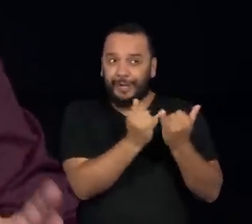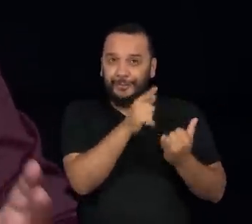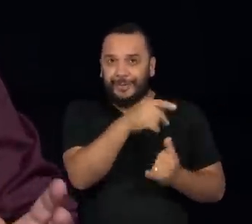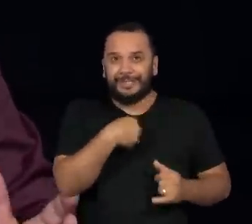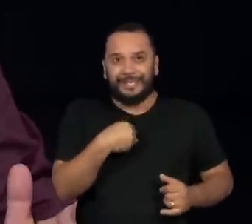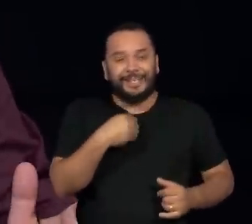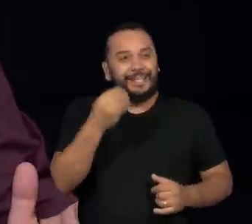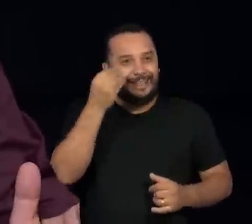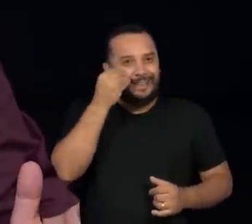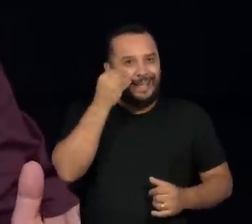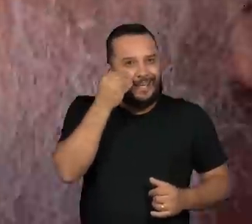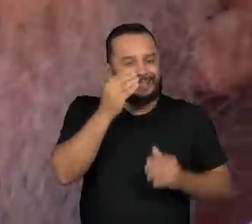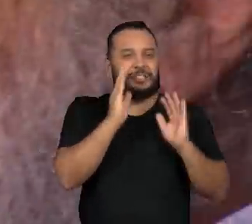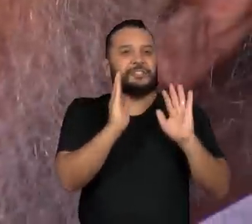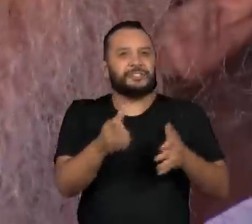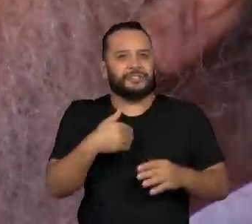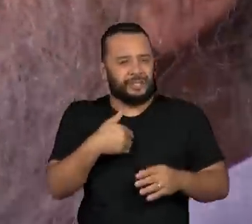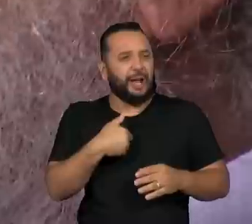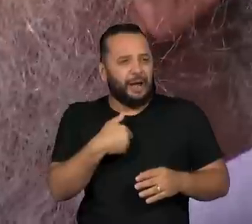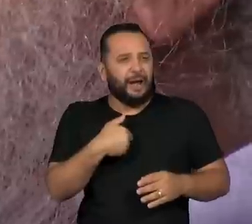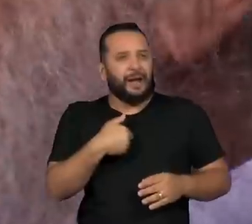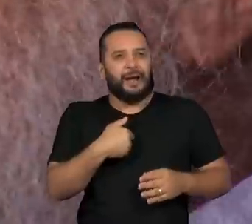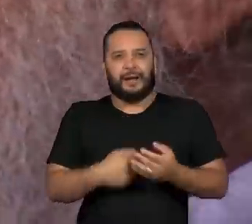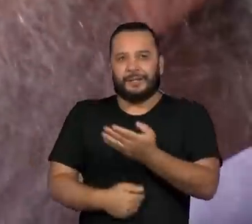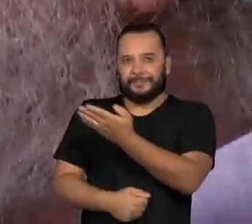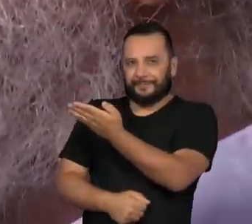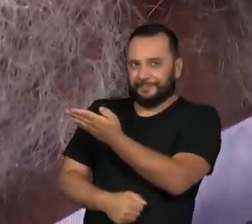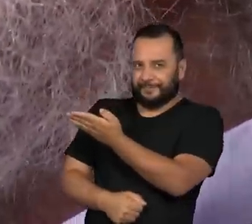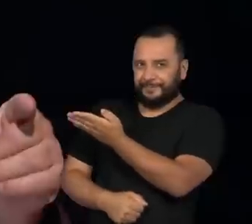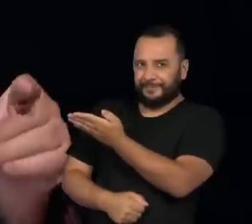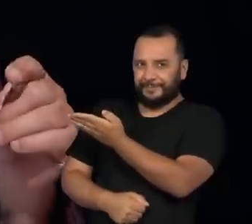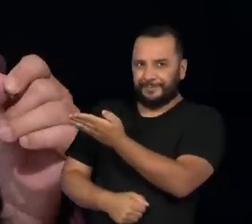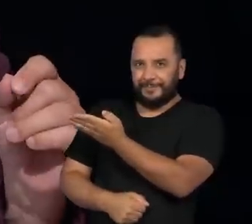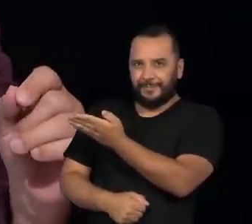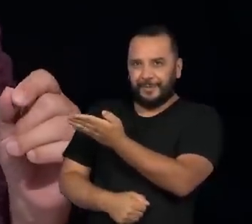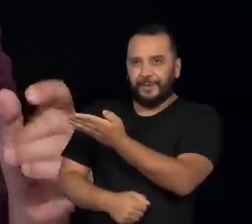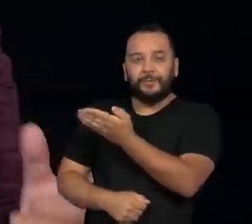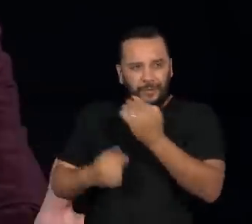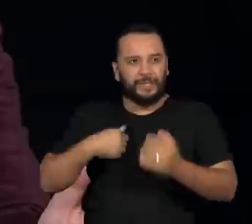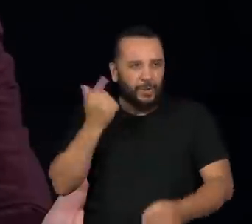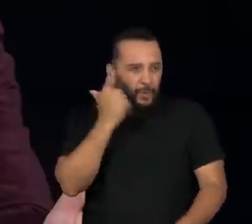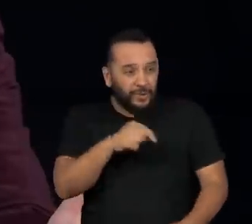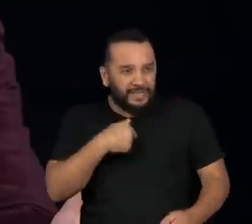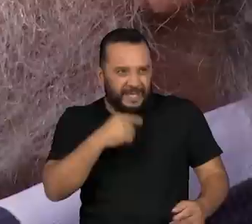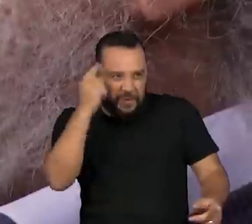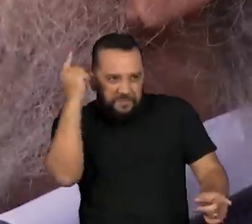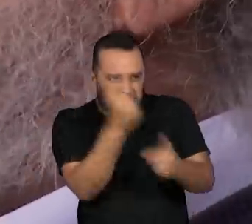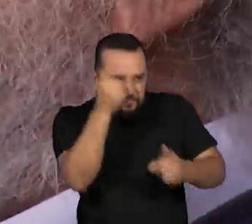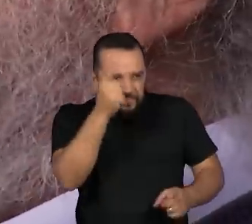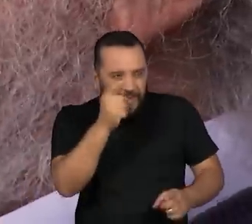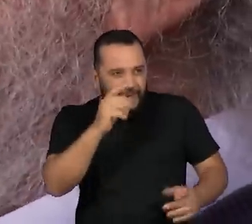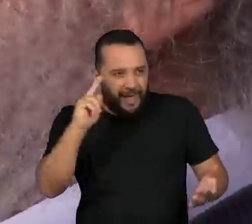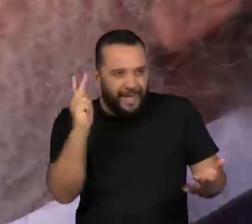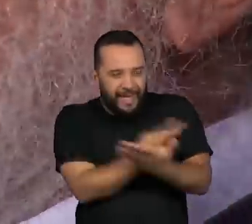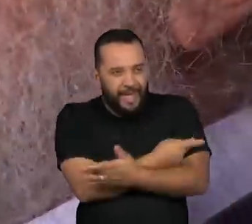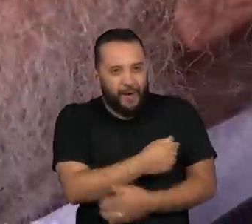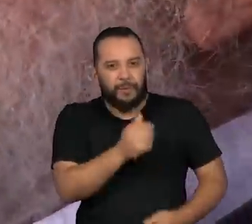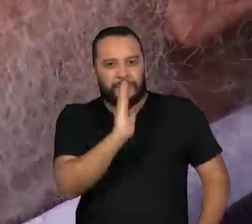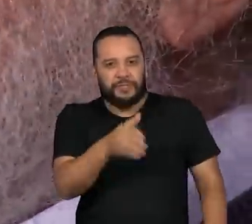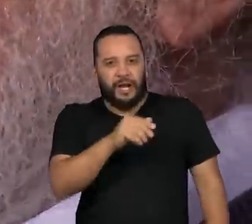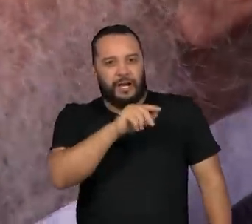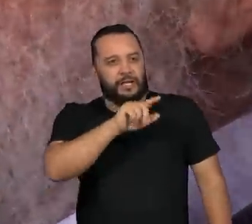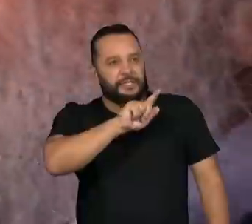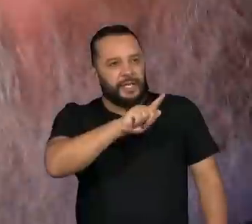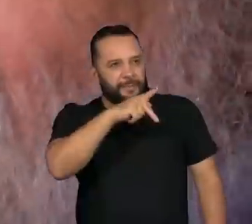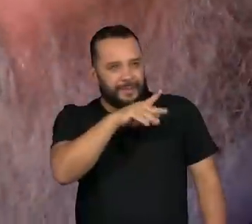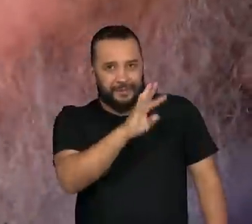com hummelette macbeth Hahaha você pegou ele né no erro eu peguei no erro porque a